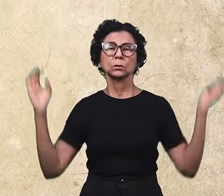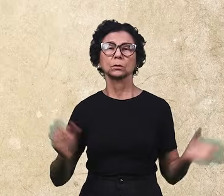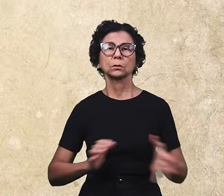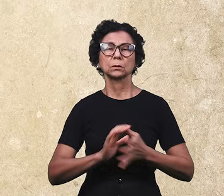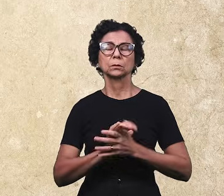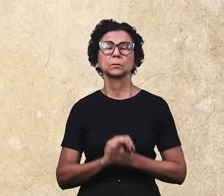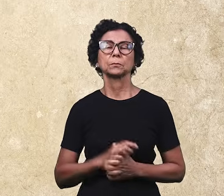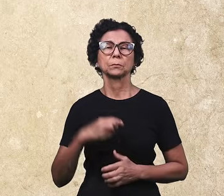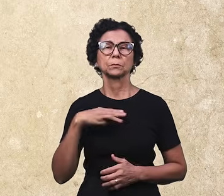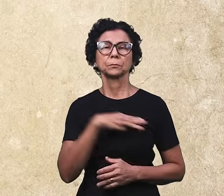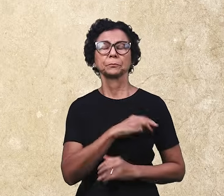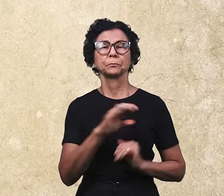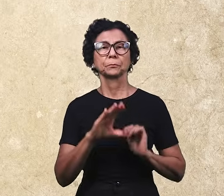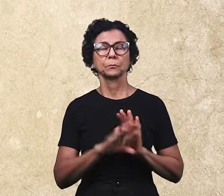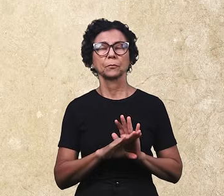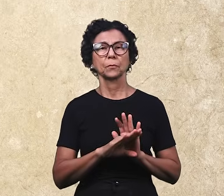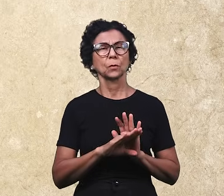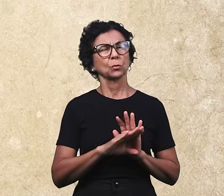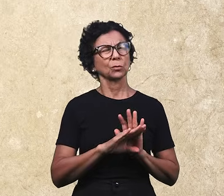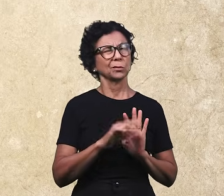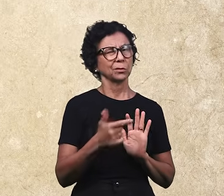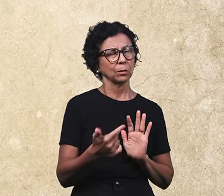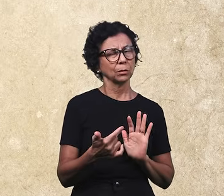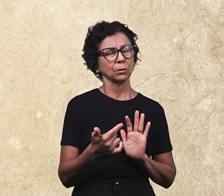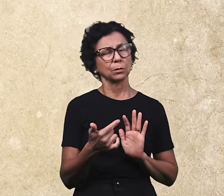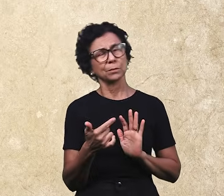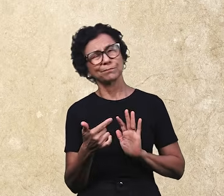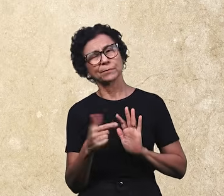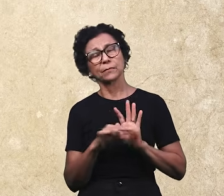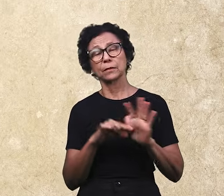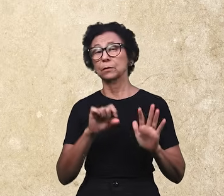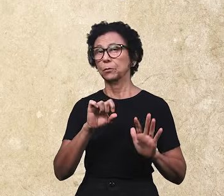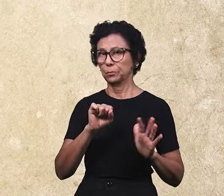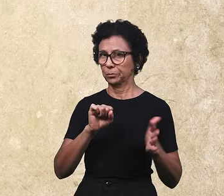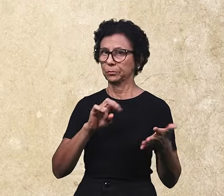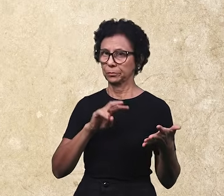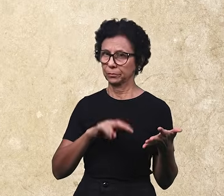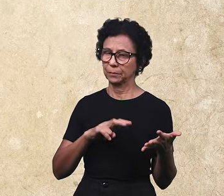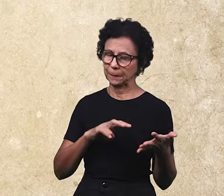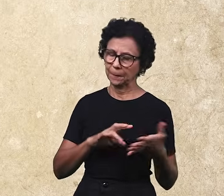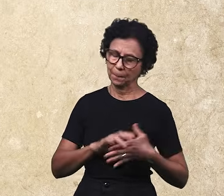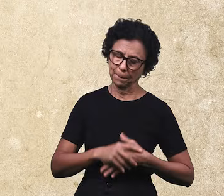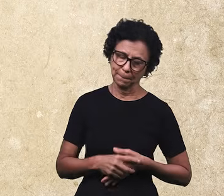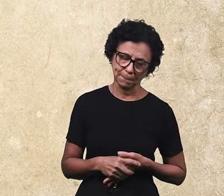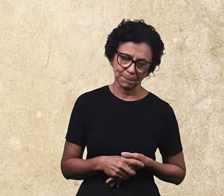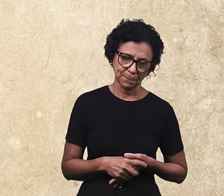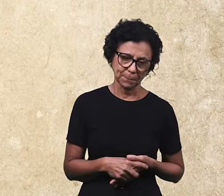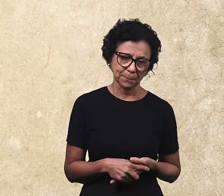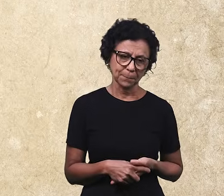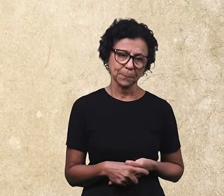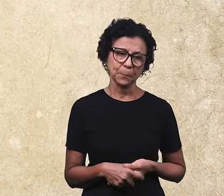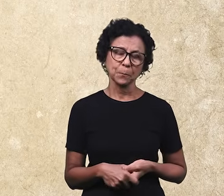Mateus, capítulo 2. Eu vou ler a partir do verso 8, que diz assim: